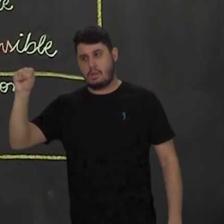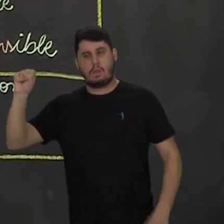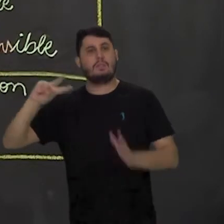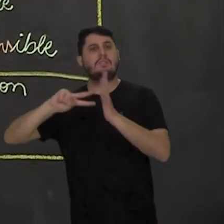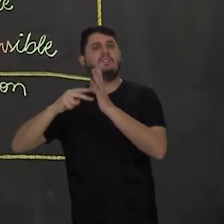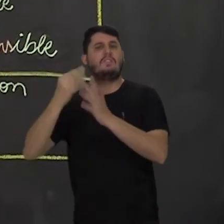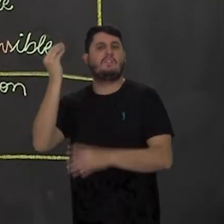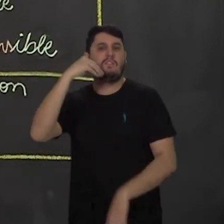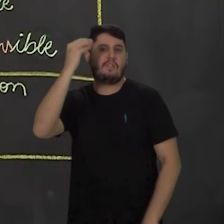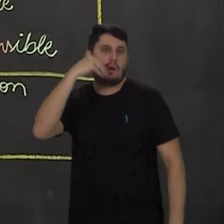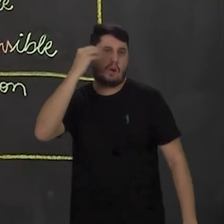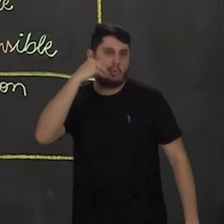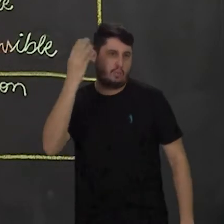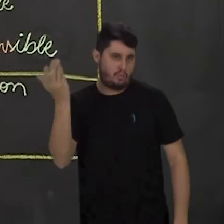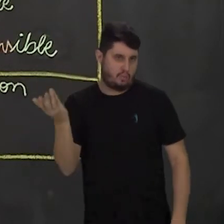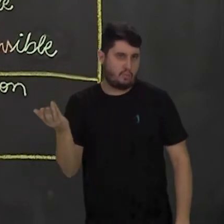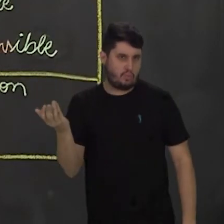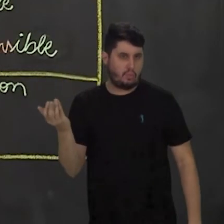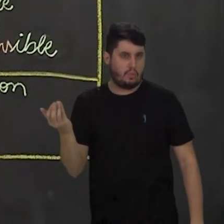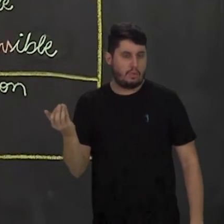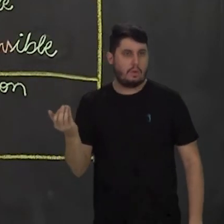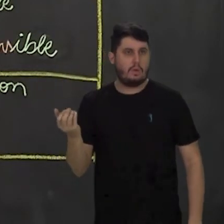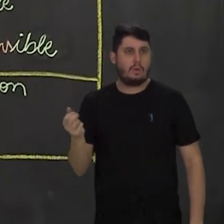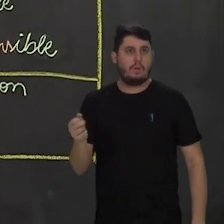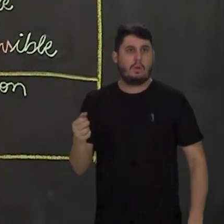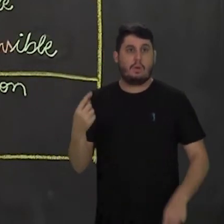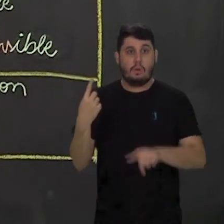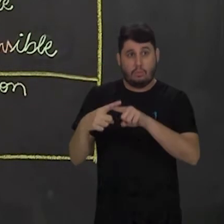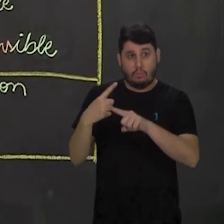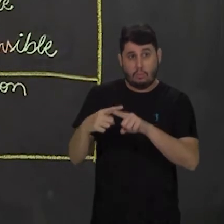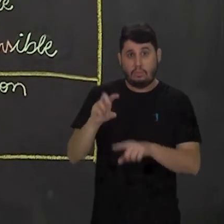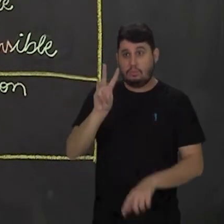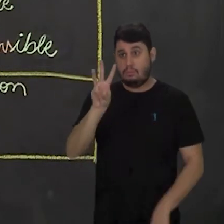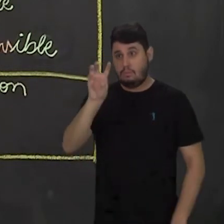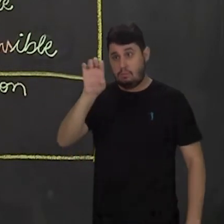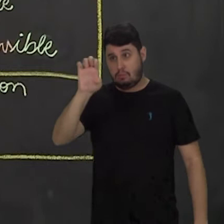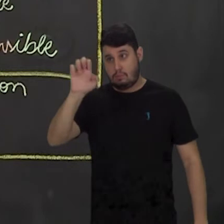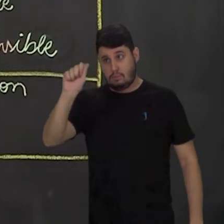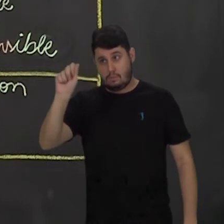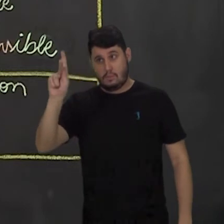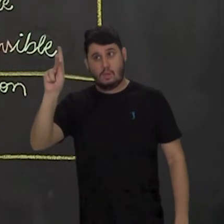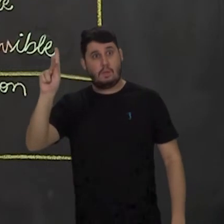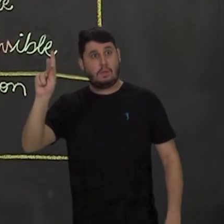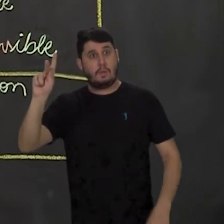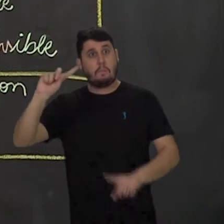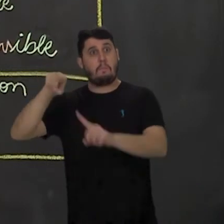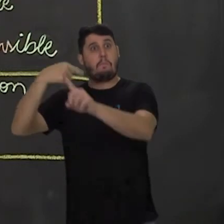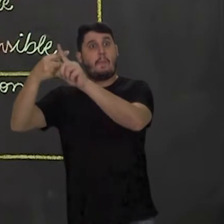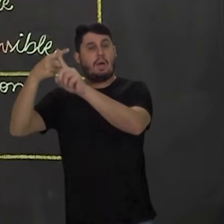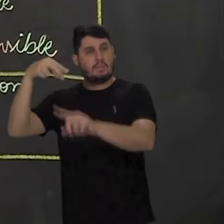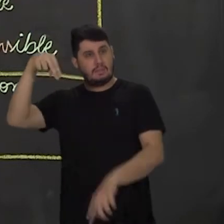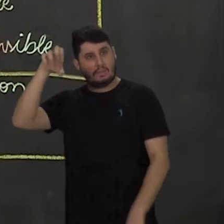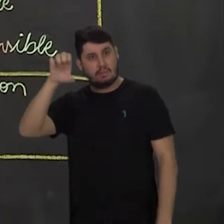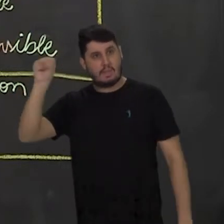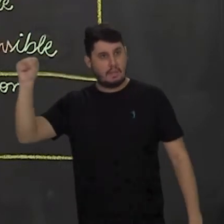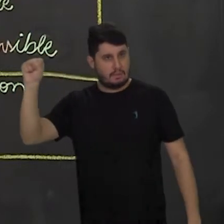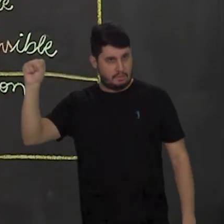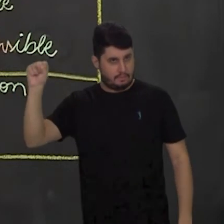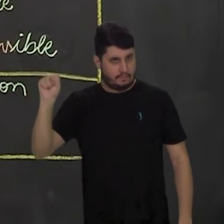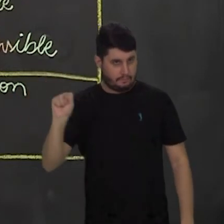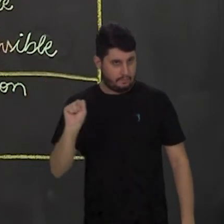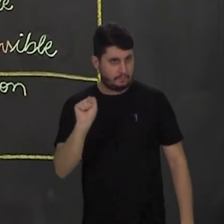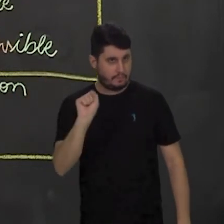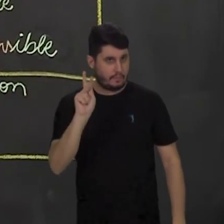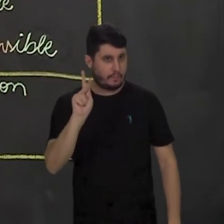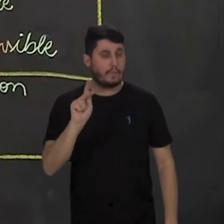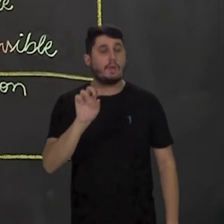boto ness no final e weak vira weakness, fraqueza. Thankful, thankful, grato.